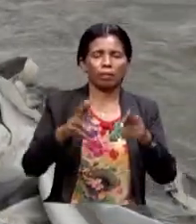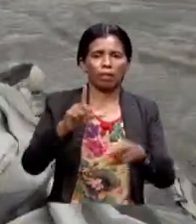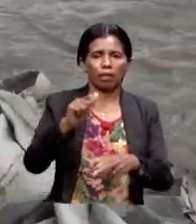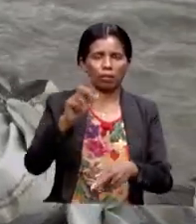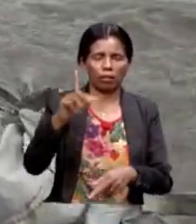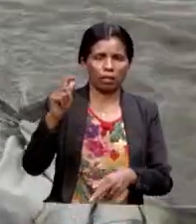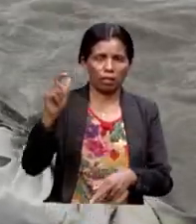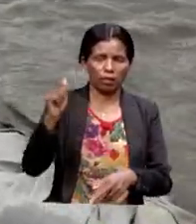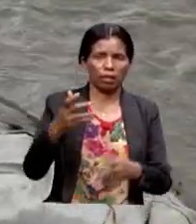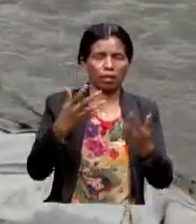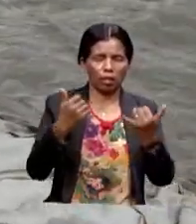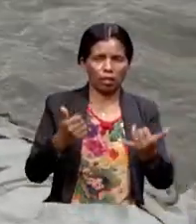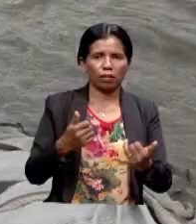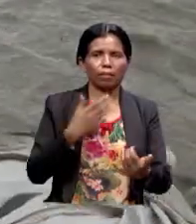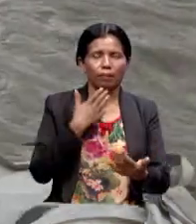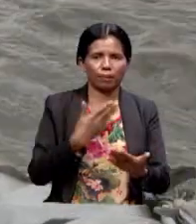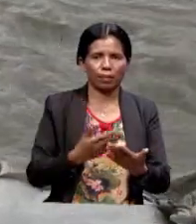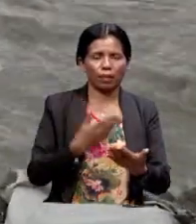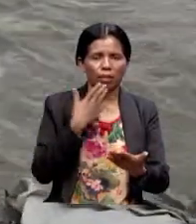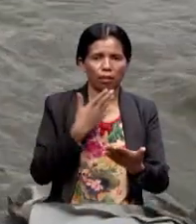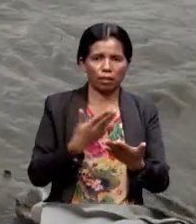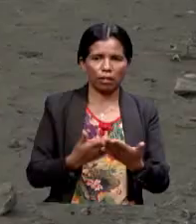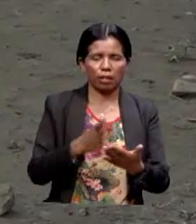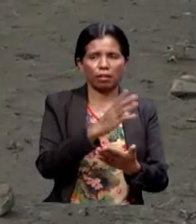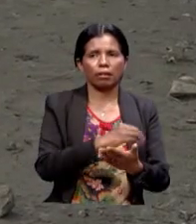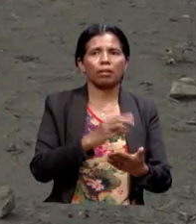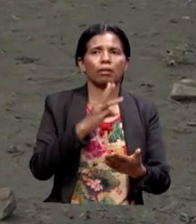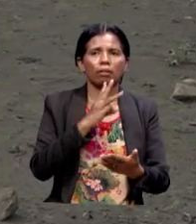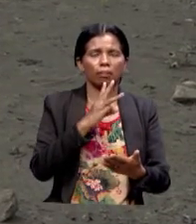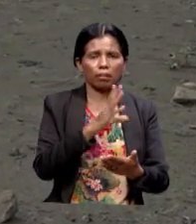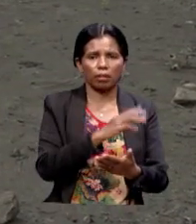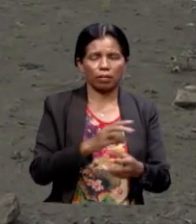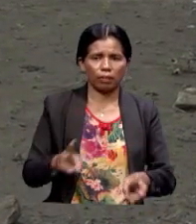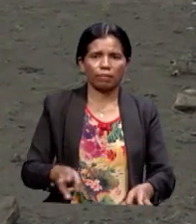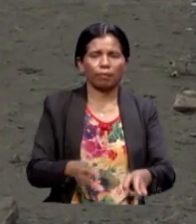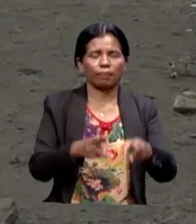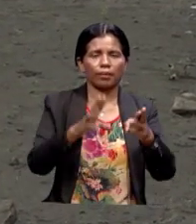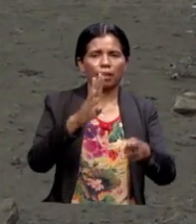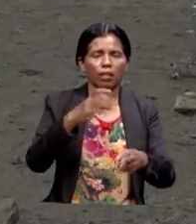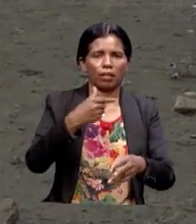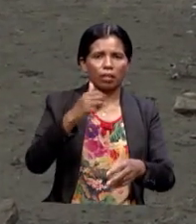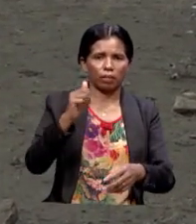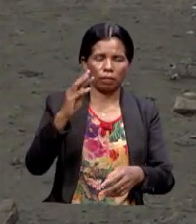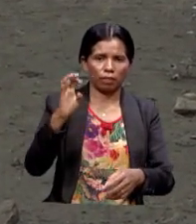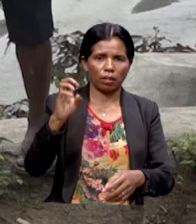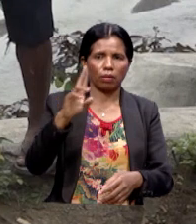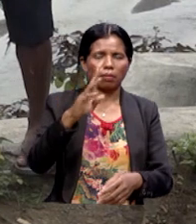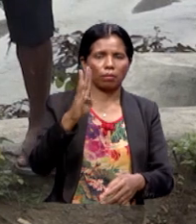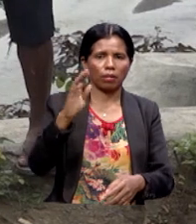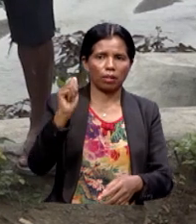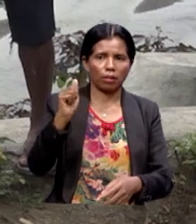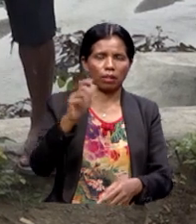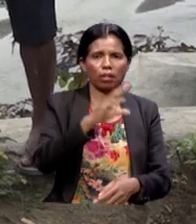ne irrigação na be provisoriamente funciona maka irrigação biuak ilatung hatubela uvaka